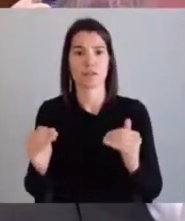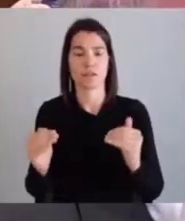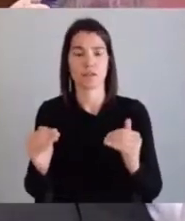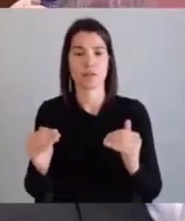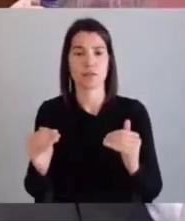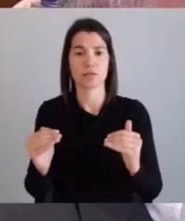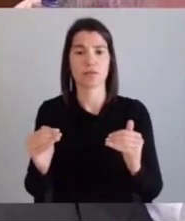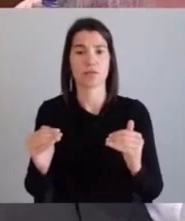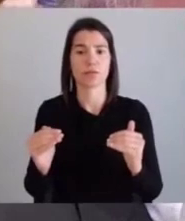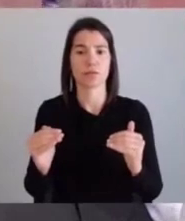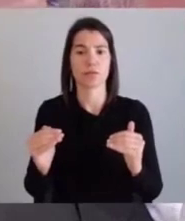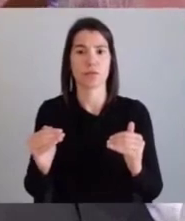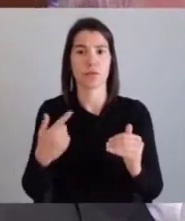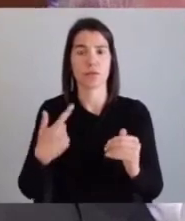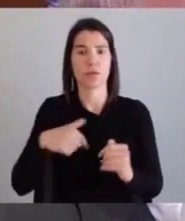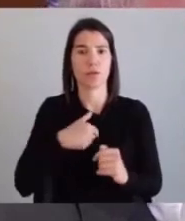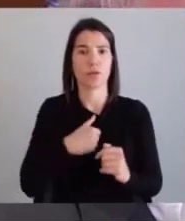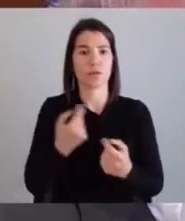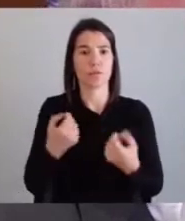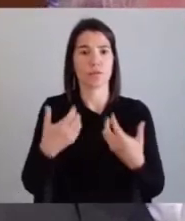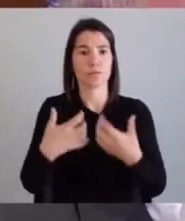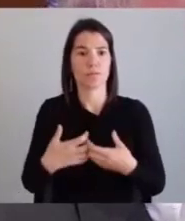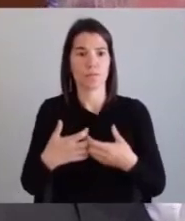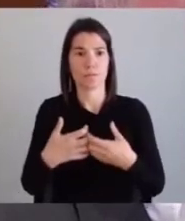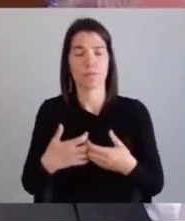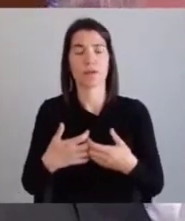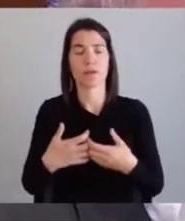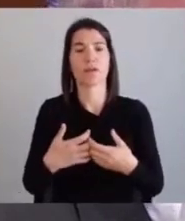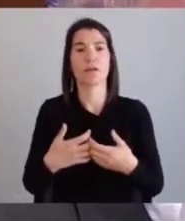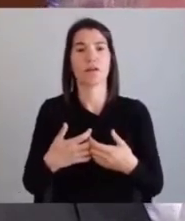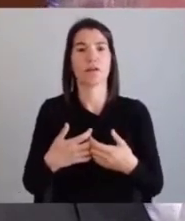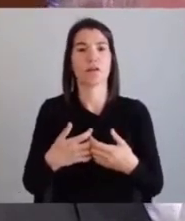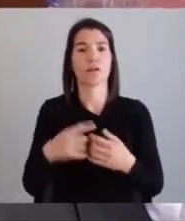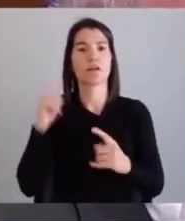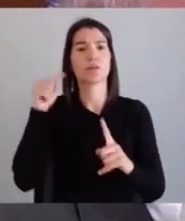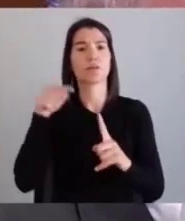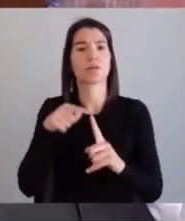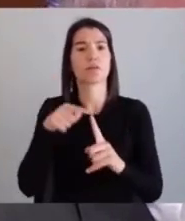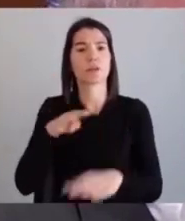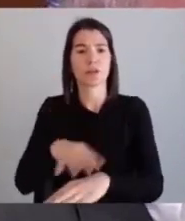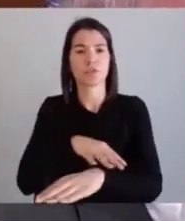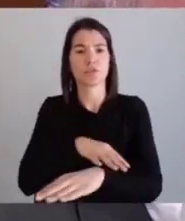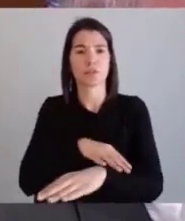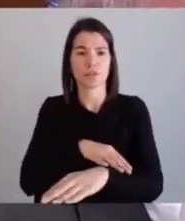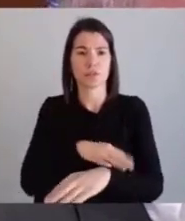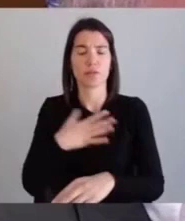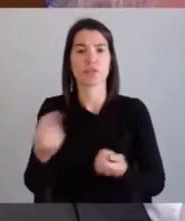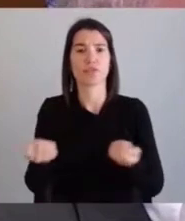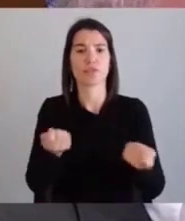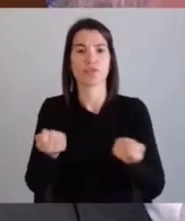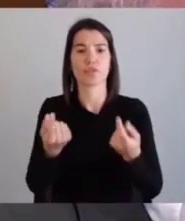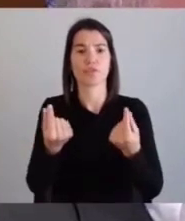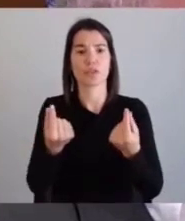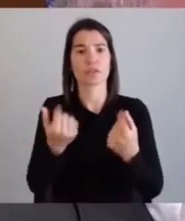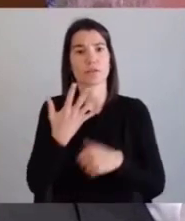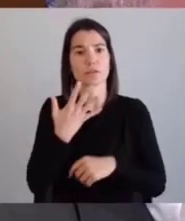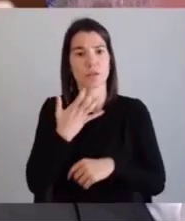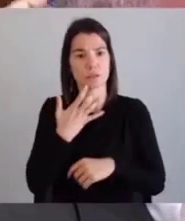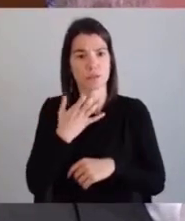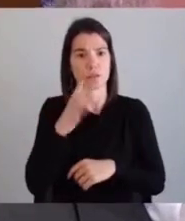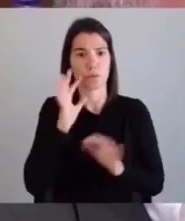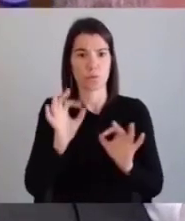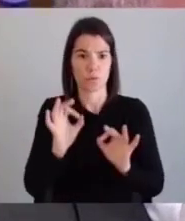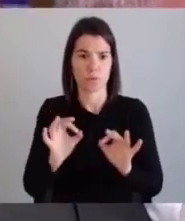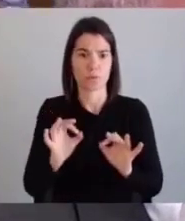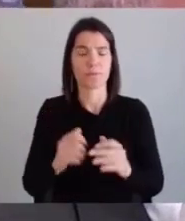o que nos levanta algumas reservas face à intenção da Administração fazer uma gestão financeira prudente.